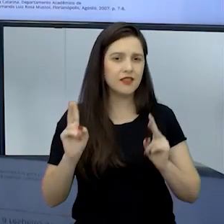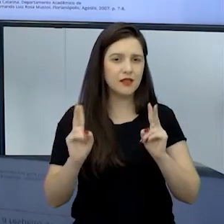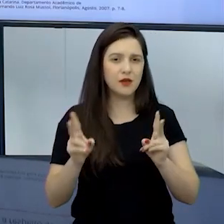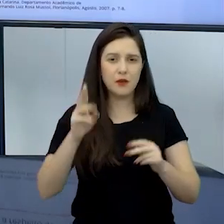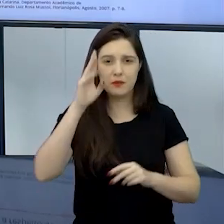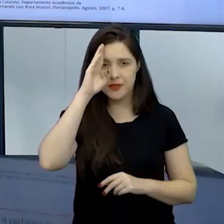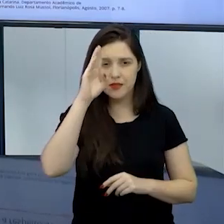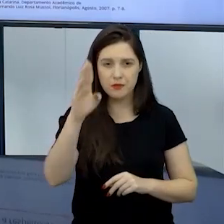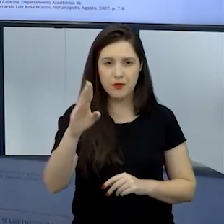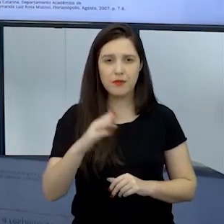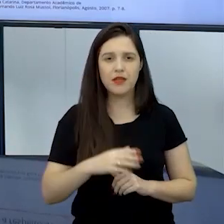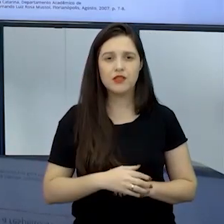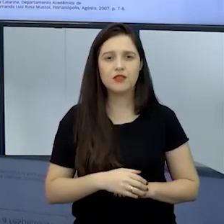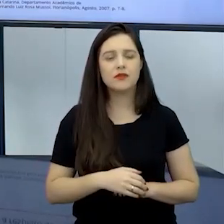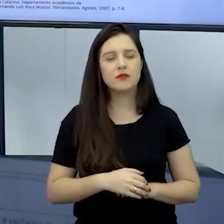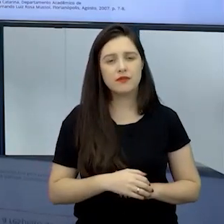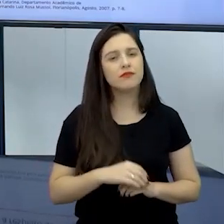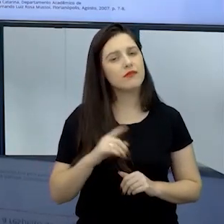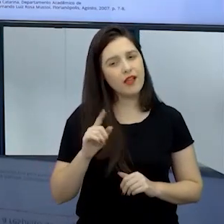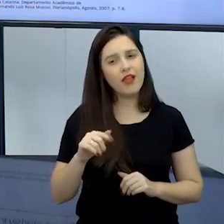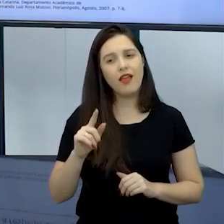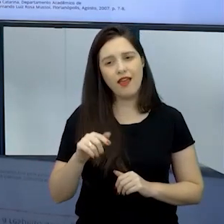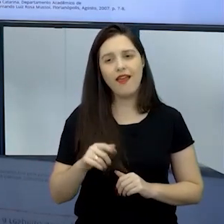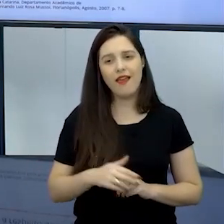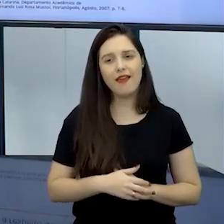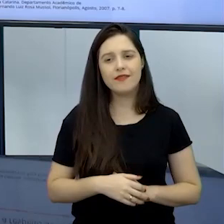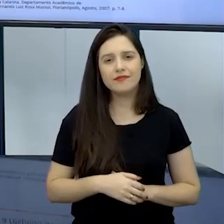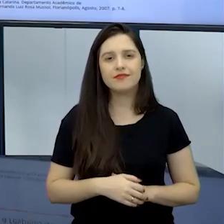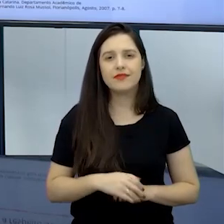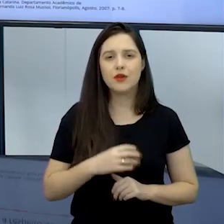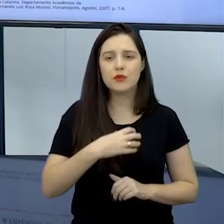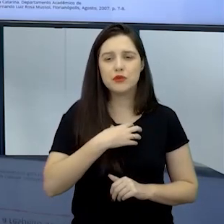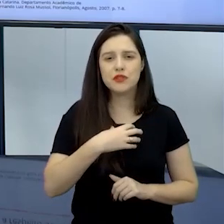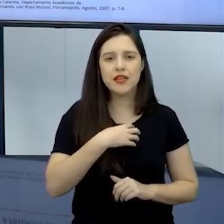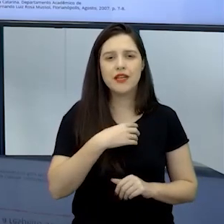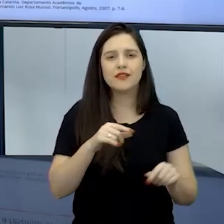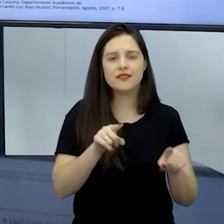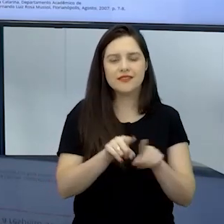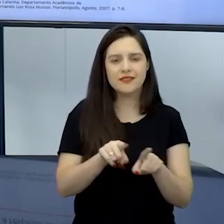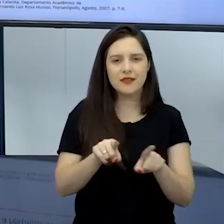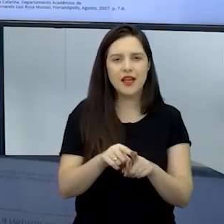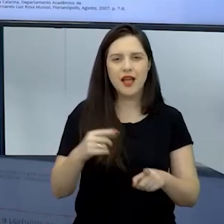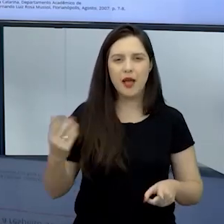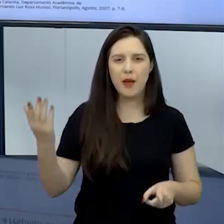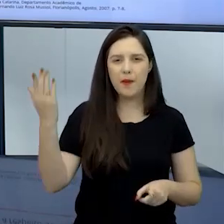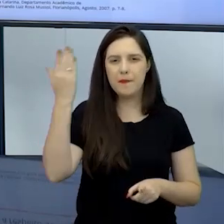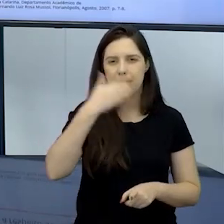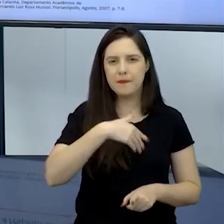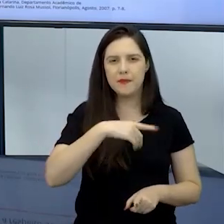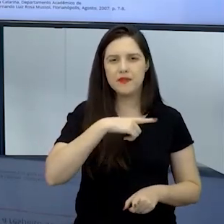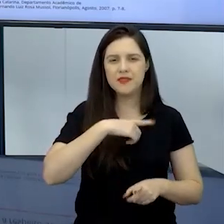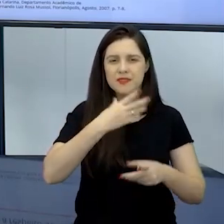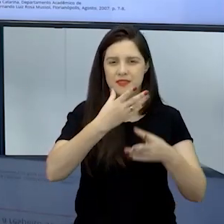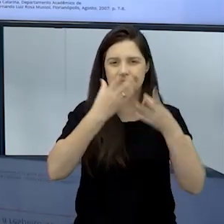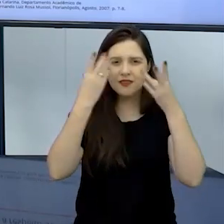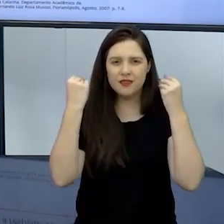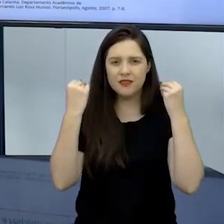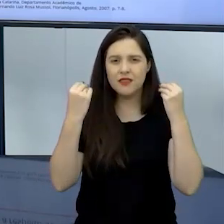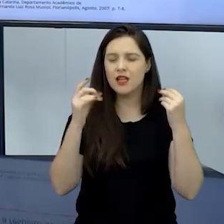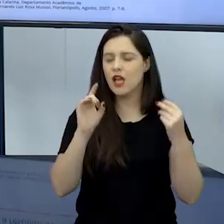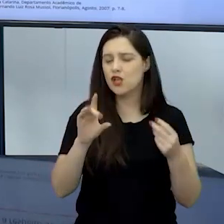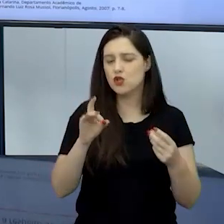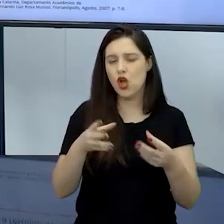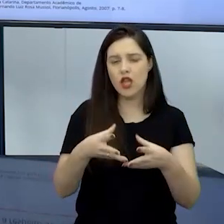principalmente. As bruxas, né? É. Principalmente, né, o pessoal, qualquer coisa de anormal que você fizesse... O pessoal